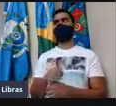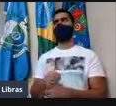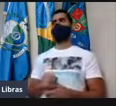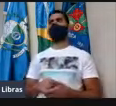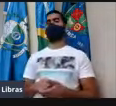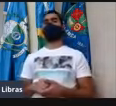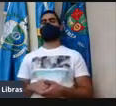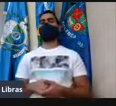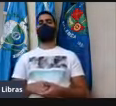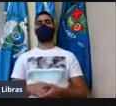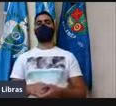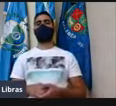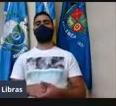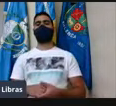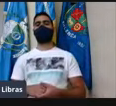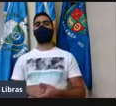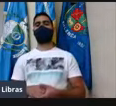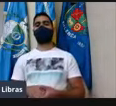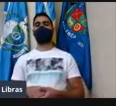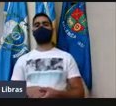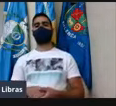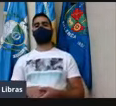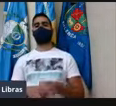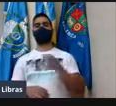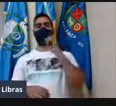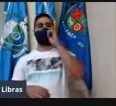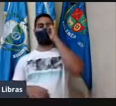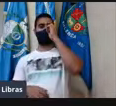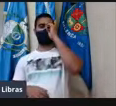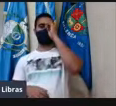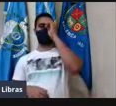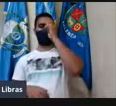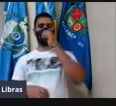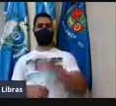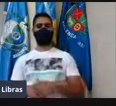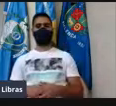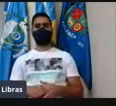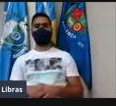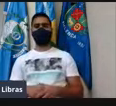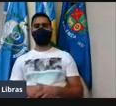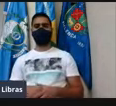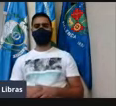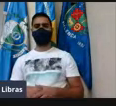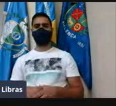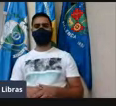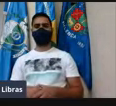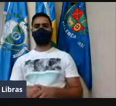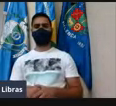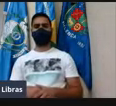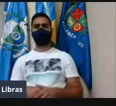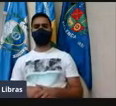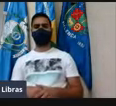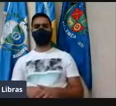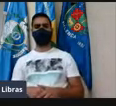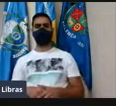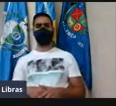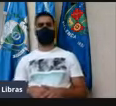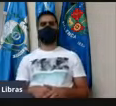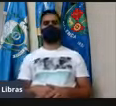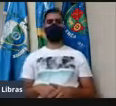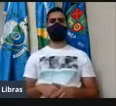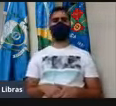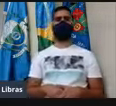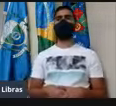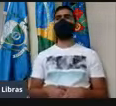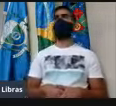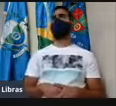Essa era a ideia Isso. de economia para o município. E a Prev